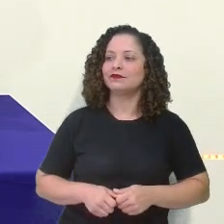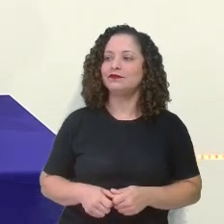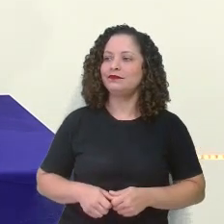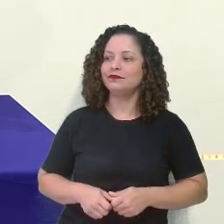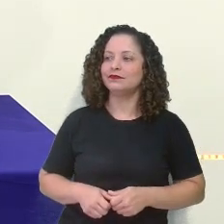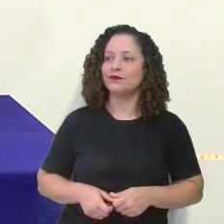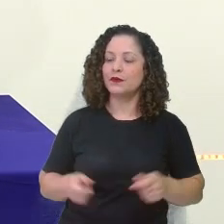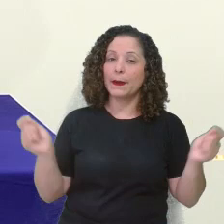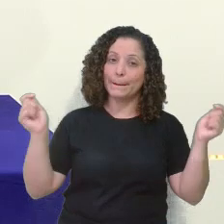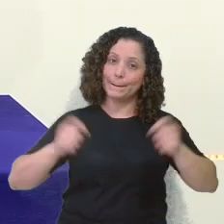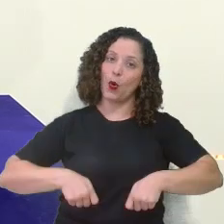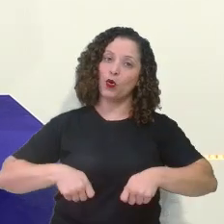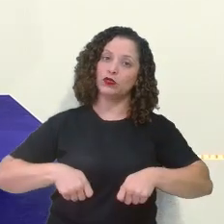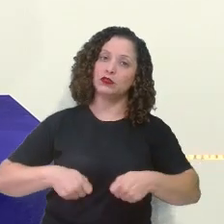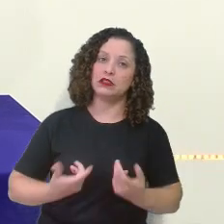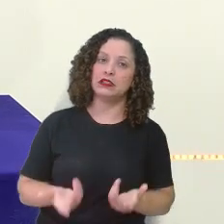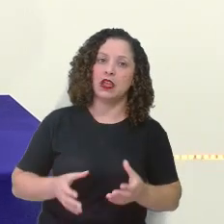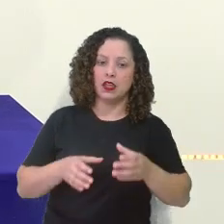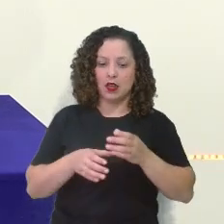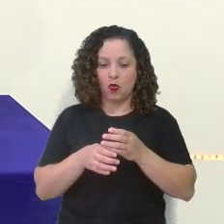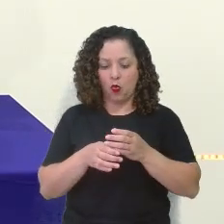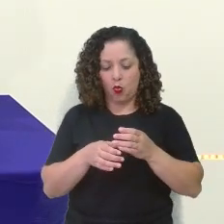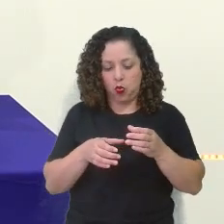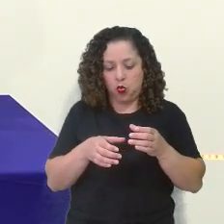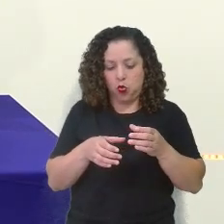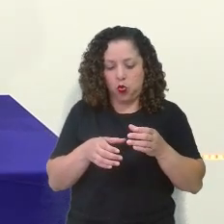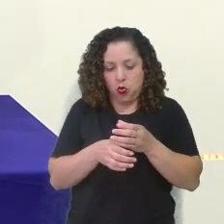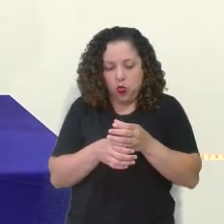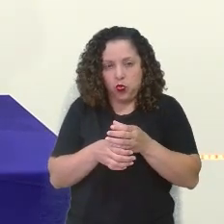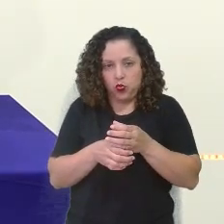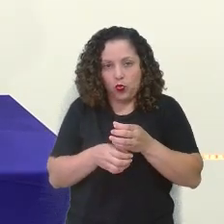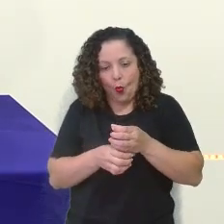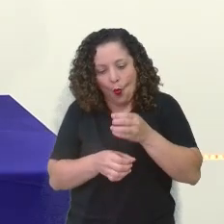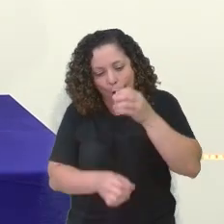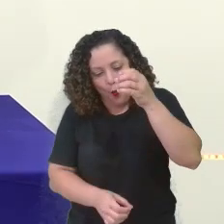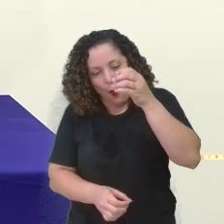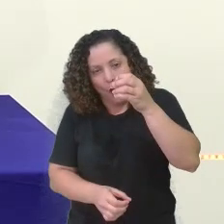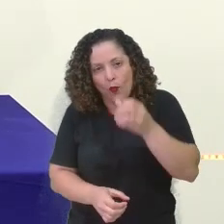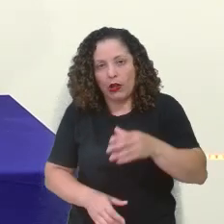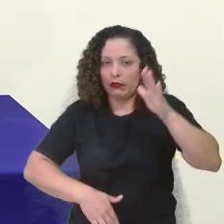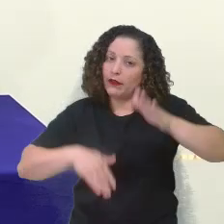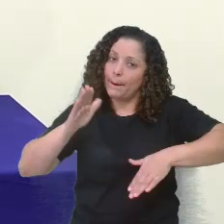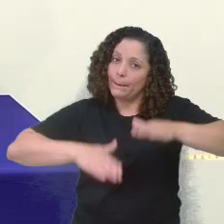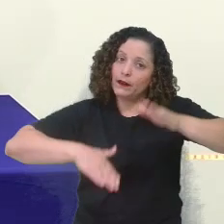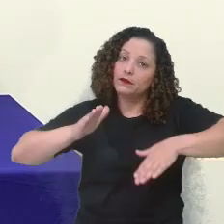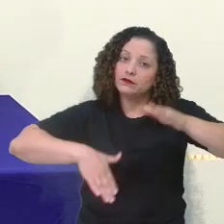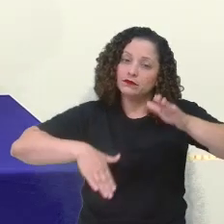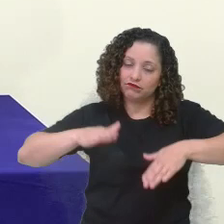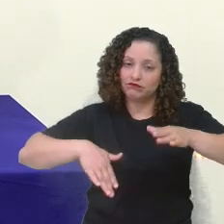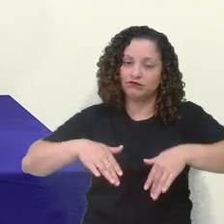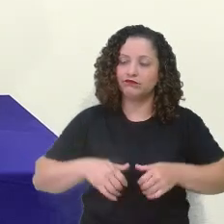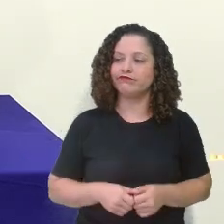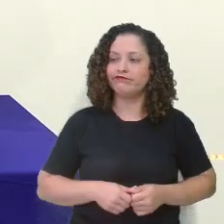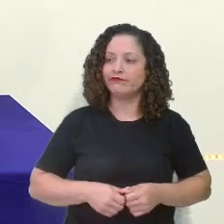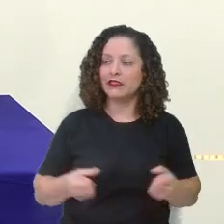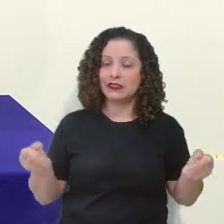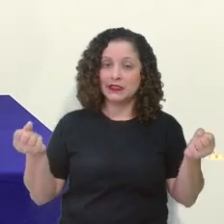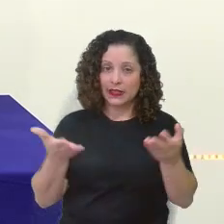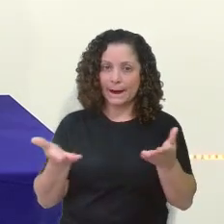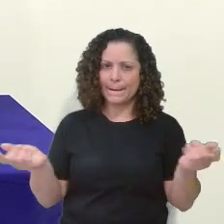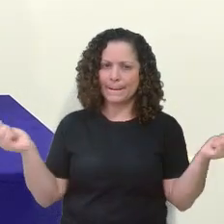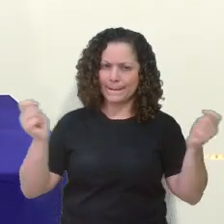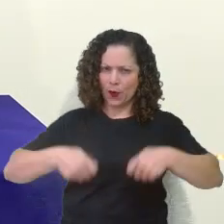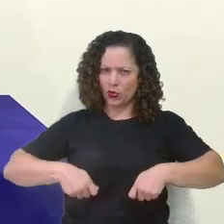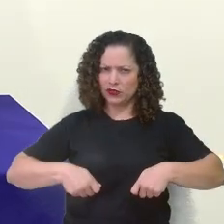ser mais finos ou mais grossos. Vai depender de como você quer o seu soldadinho. Inclusive, você pode pegar